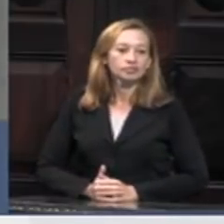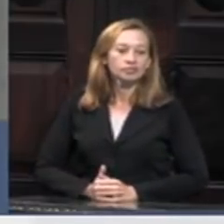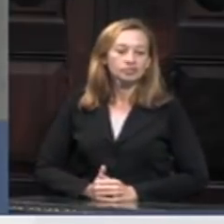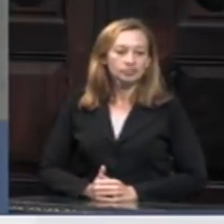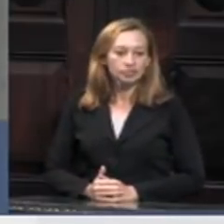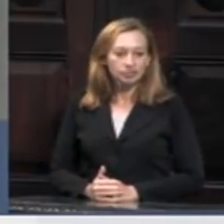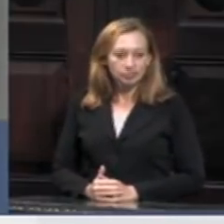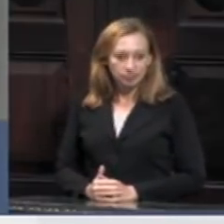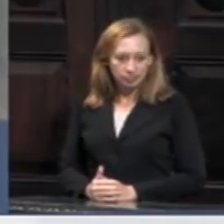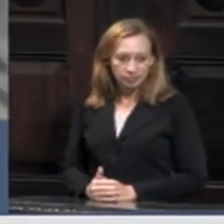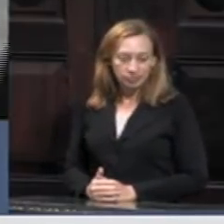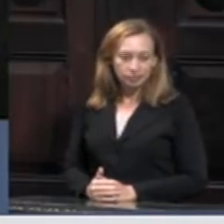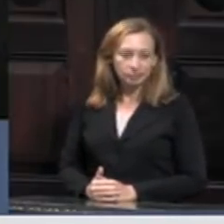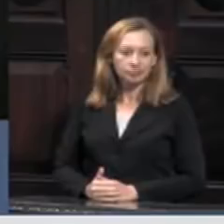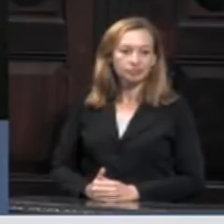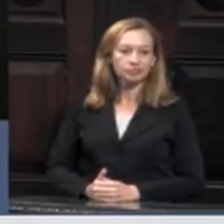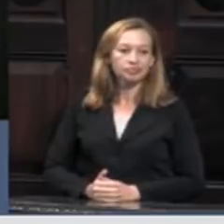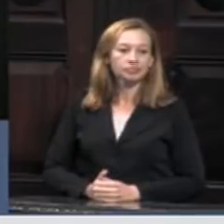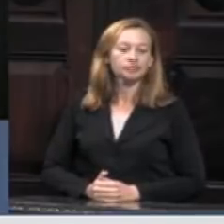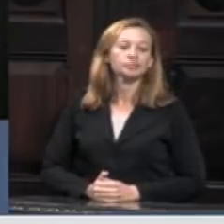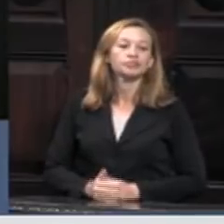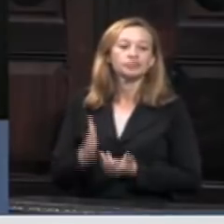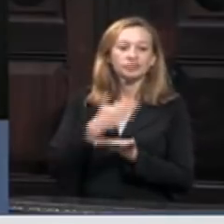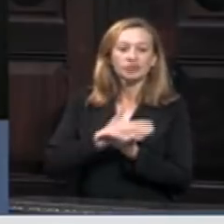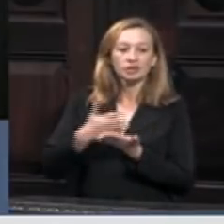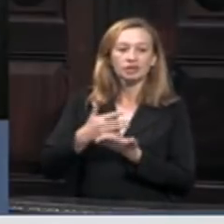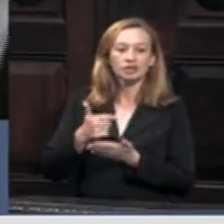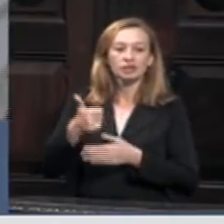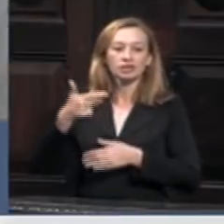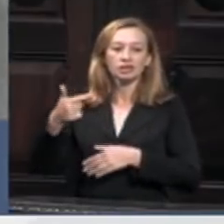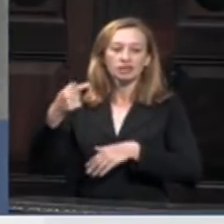113ª sessão ordinária, que, iniciada às